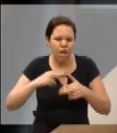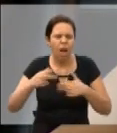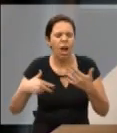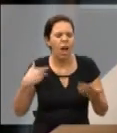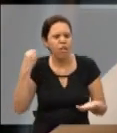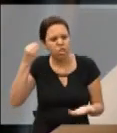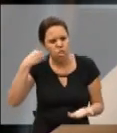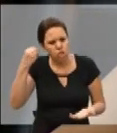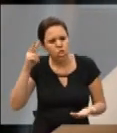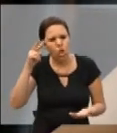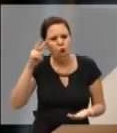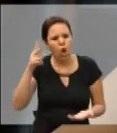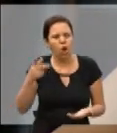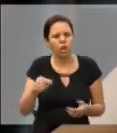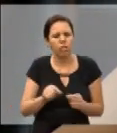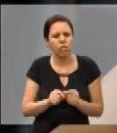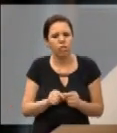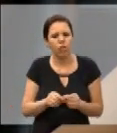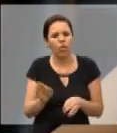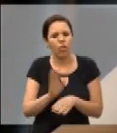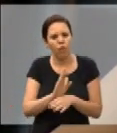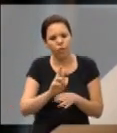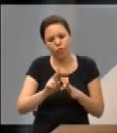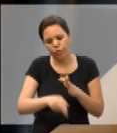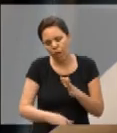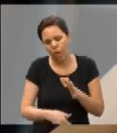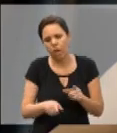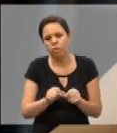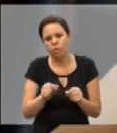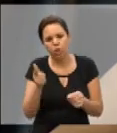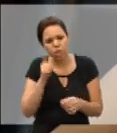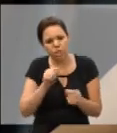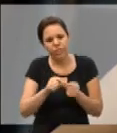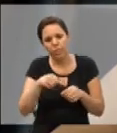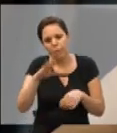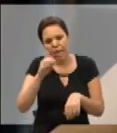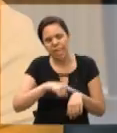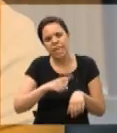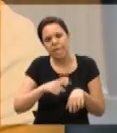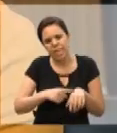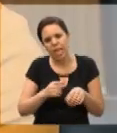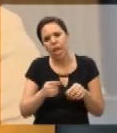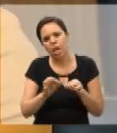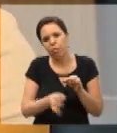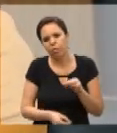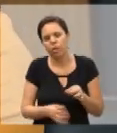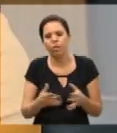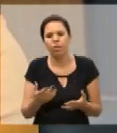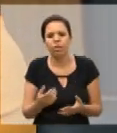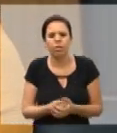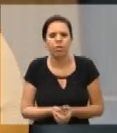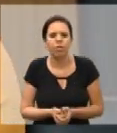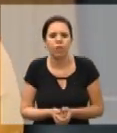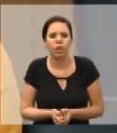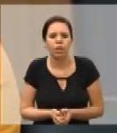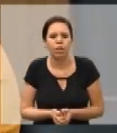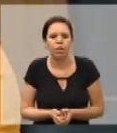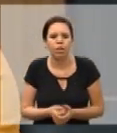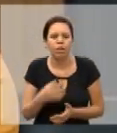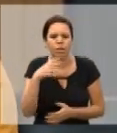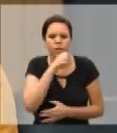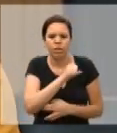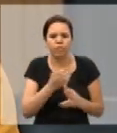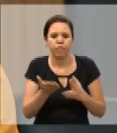mais histórias, e no longa você consegue fazer mais isso, né? Você tem mais tempo para isso. Vamos fazer o seguinte então? A gente vai